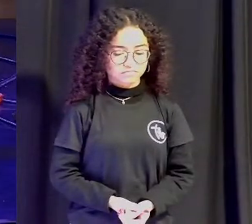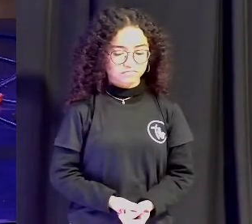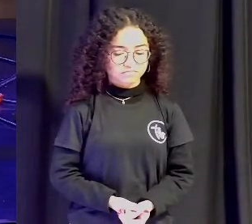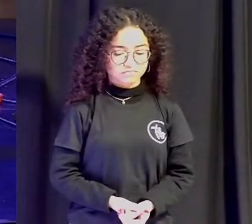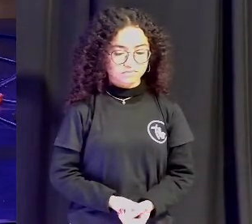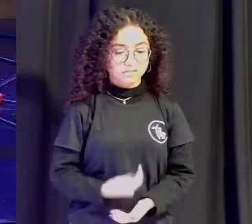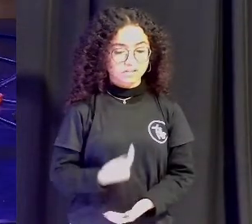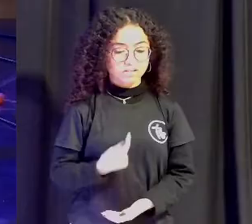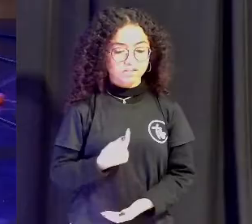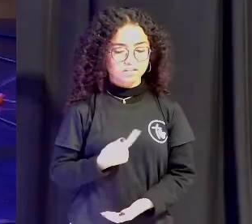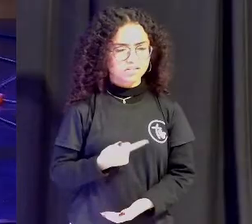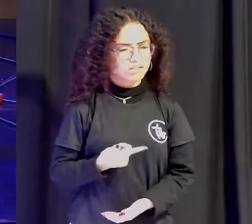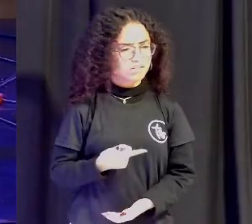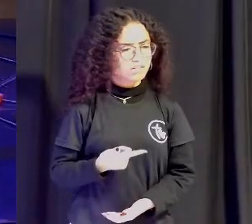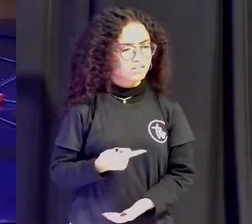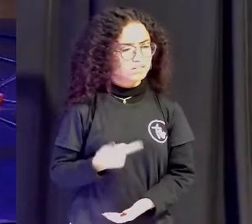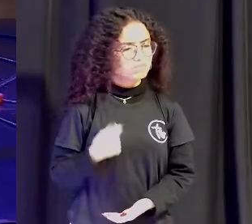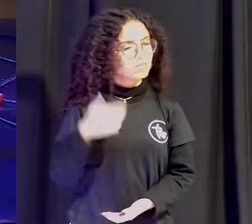Eu não sei